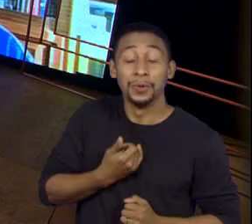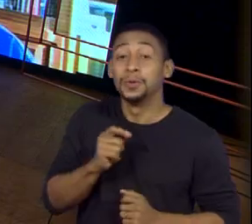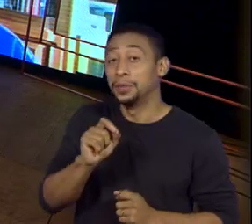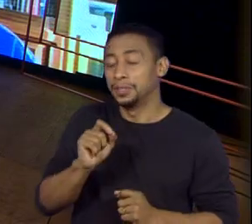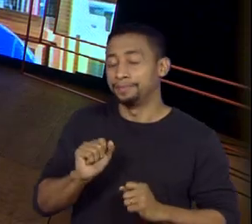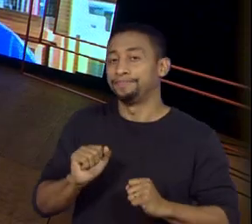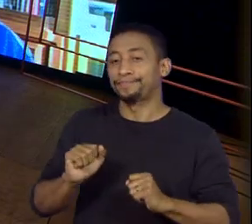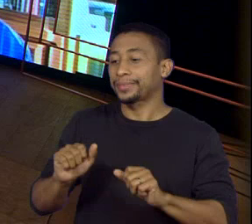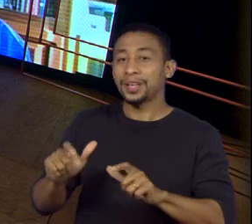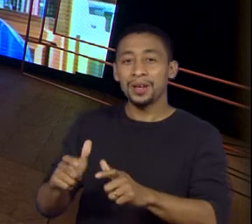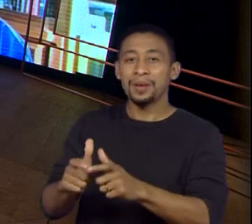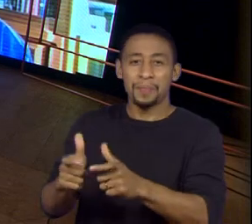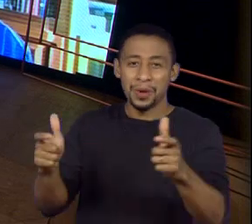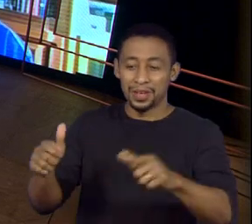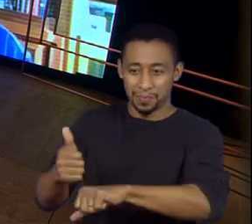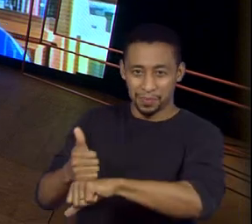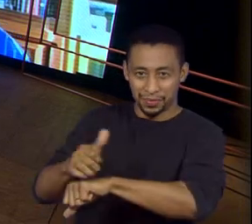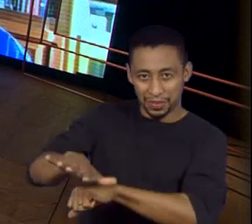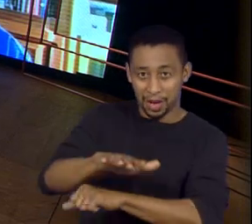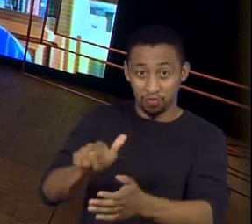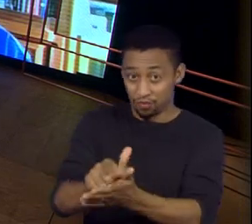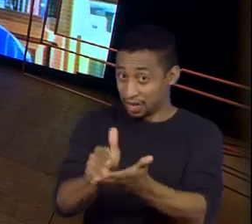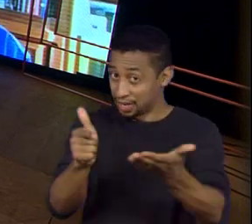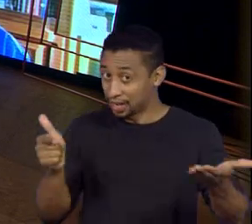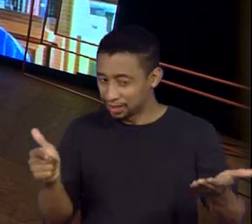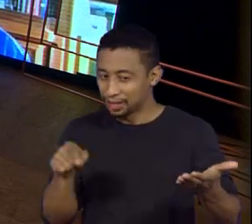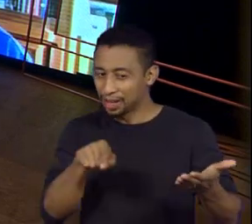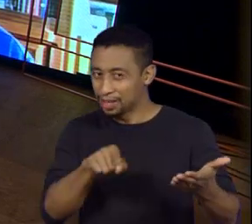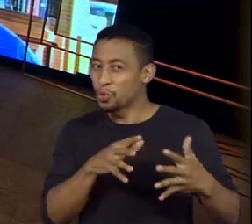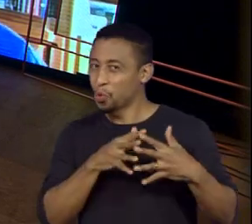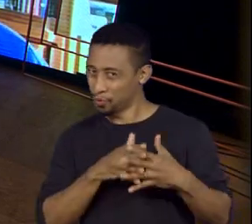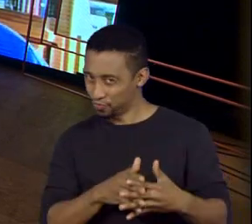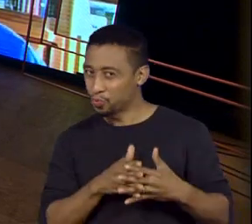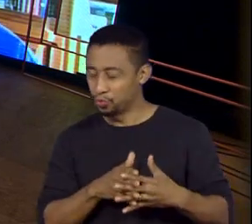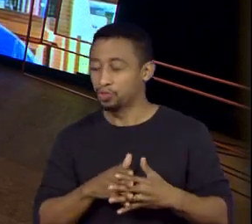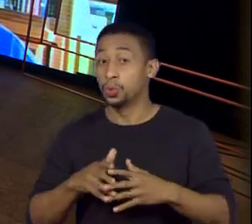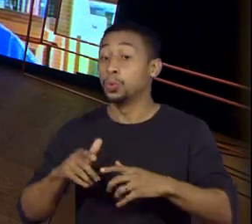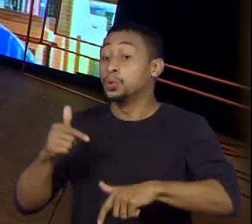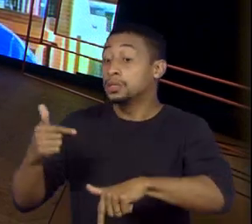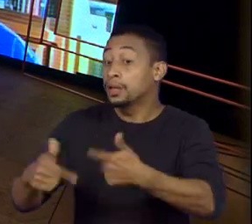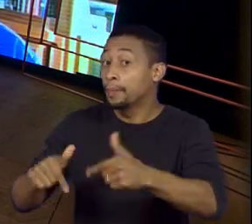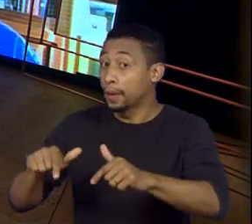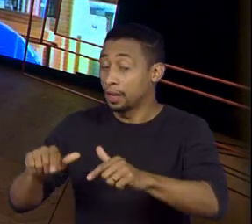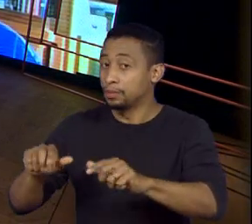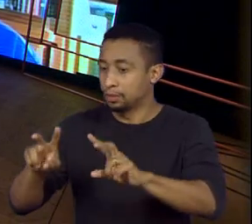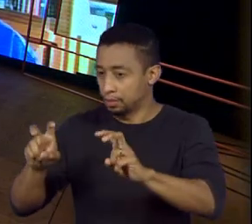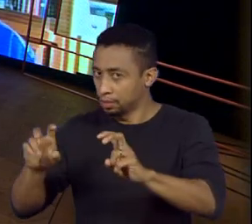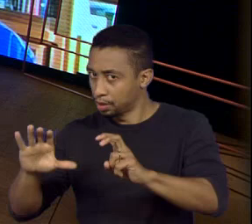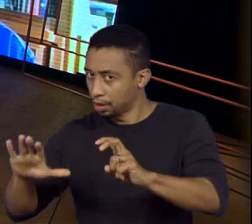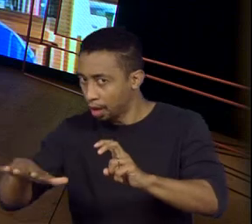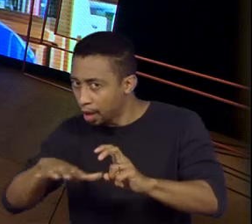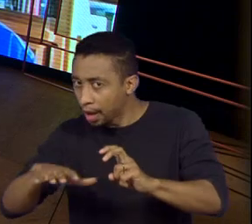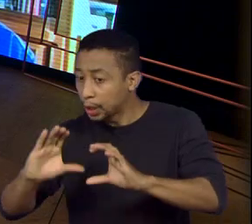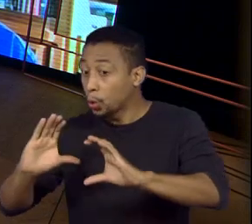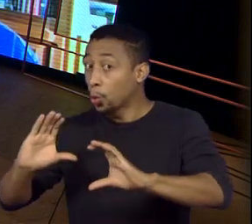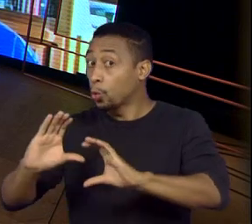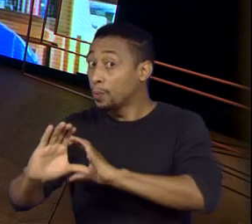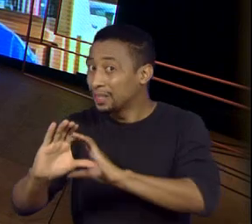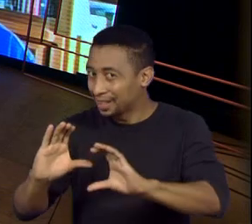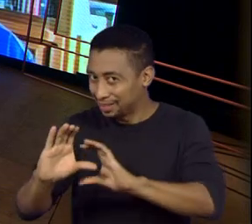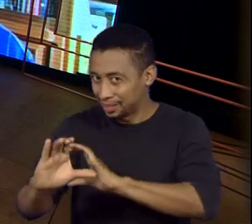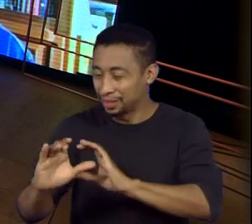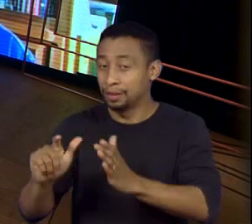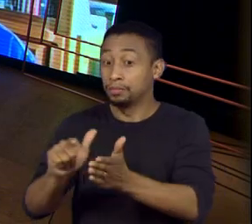jornalistas confundem o trabalho de comunicação, de publicações como